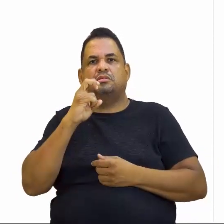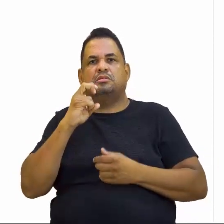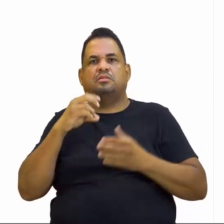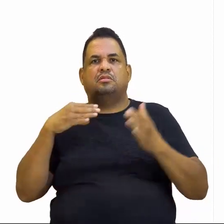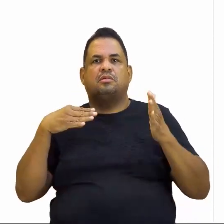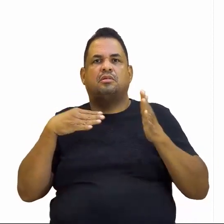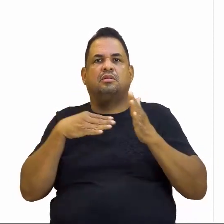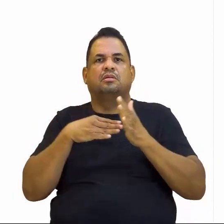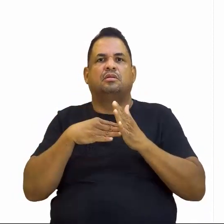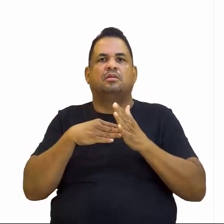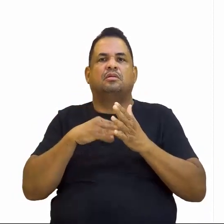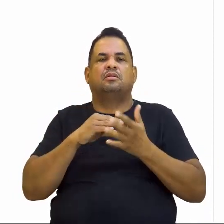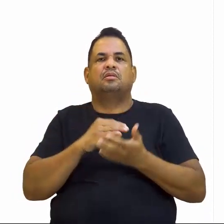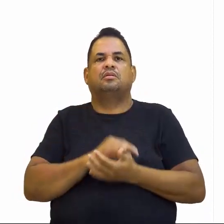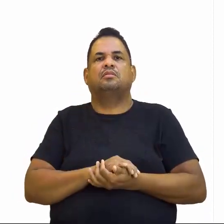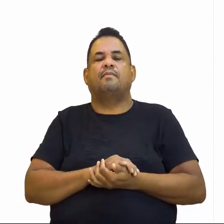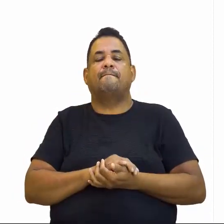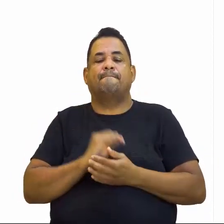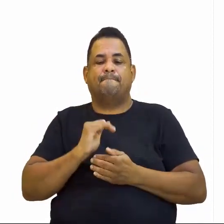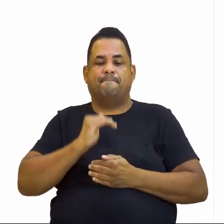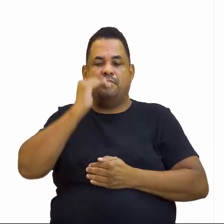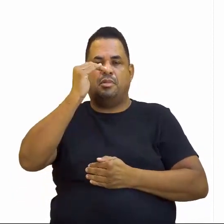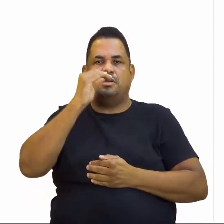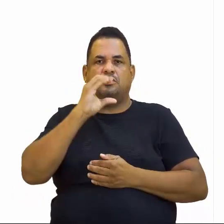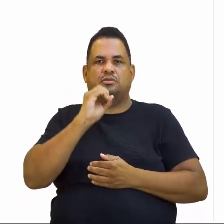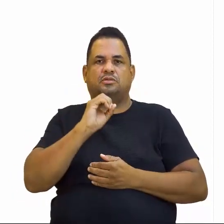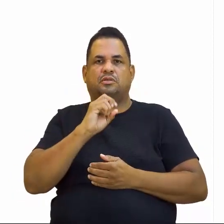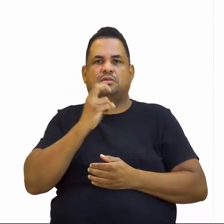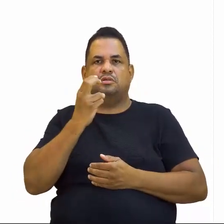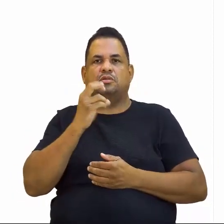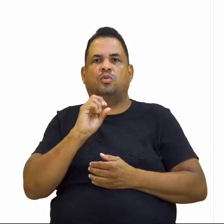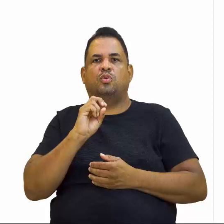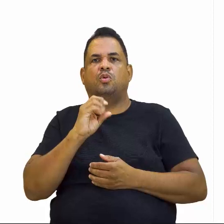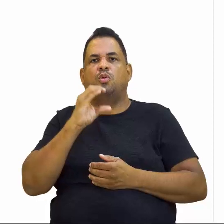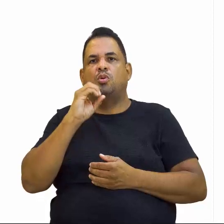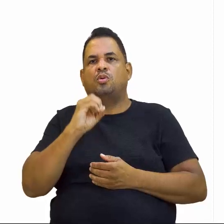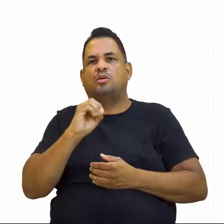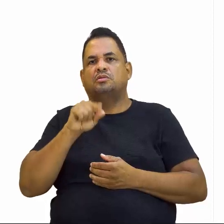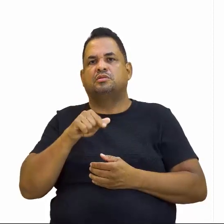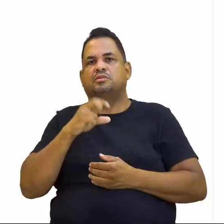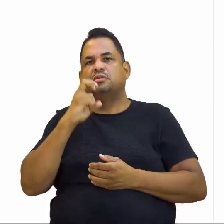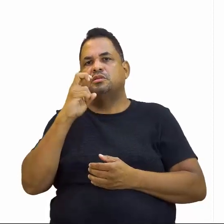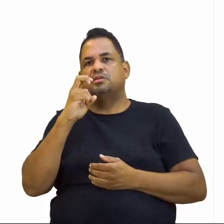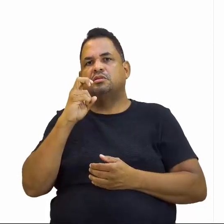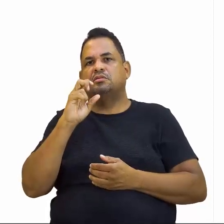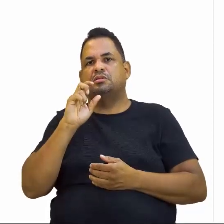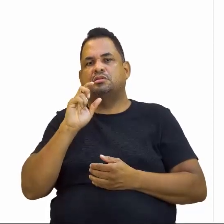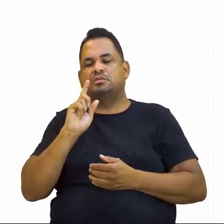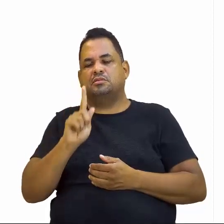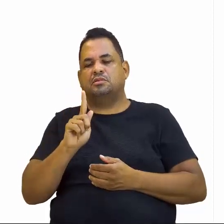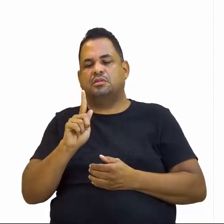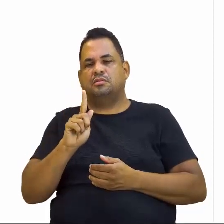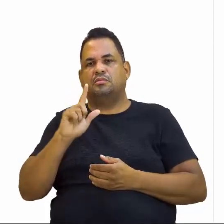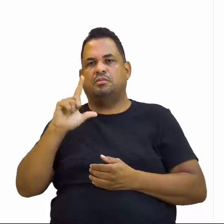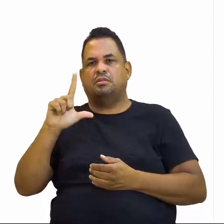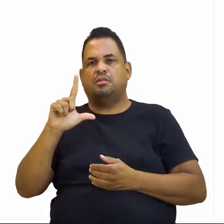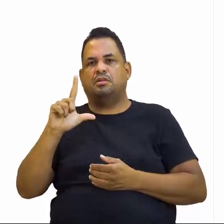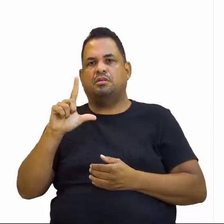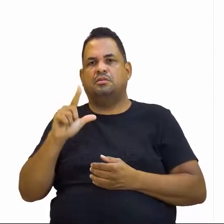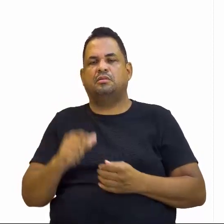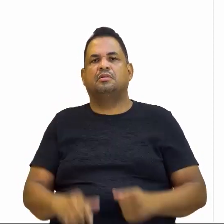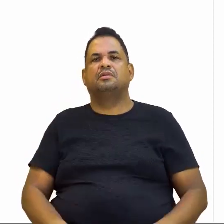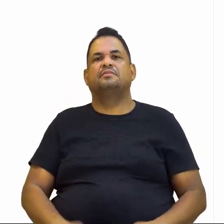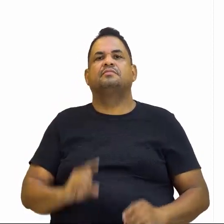0,5%, né, maior que 0,5% ou igual a 0,5 gramas por litro.